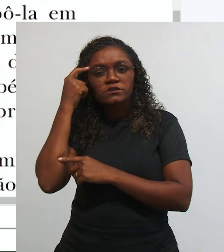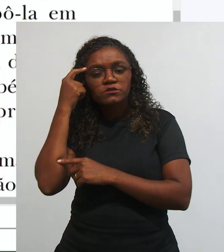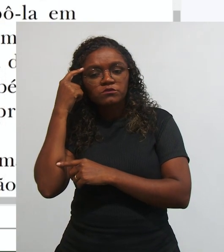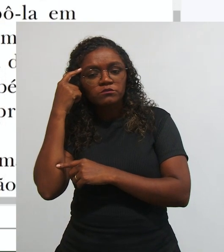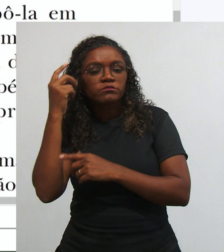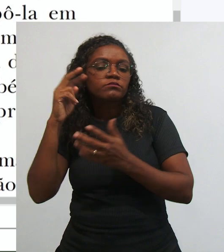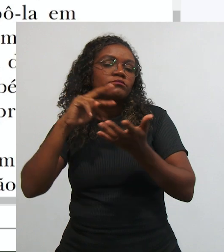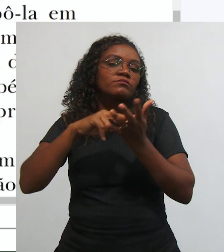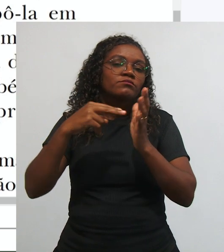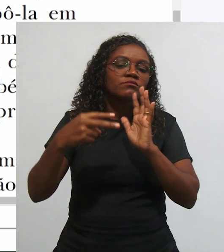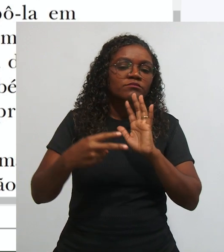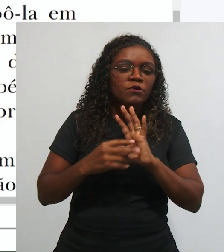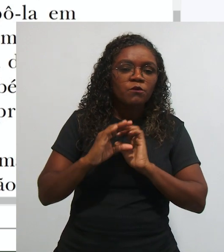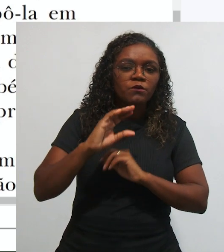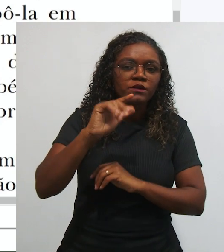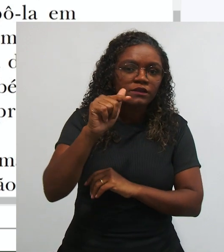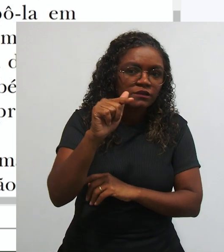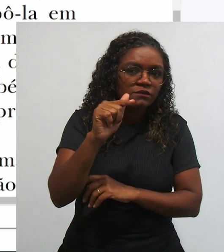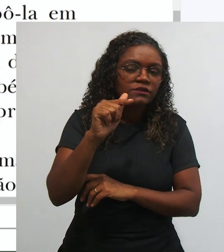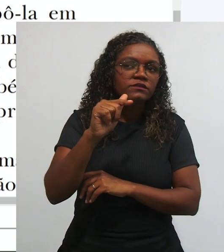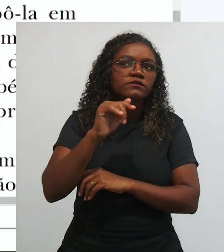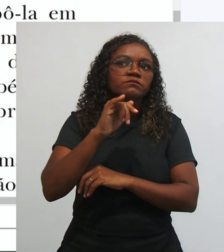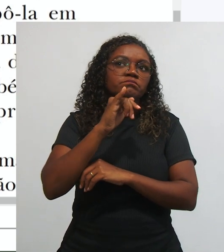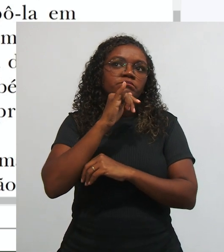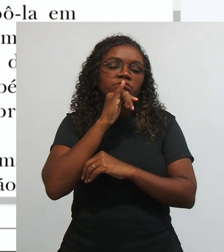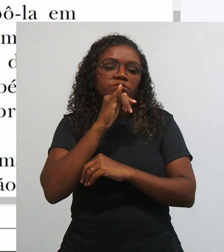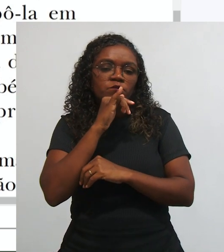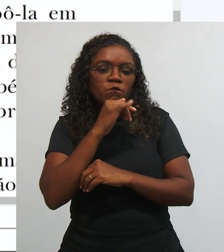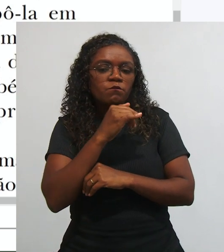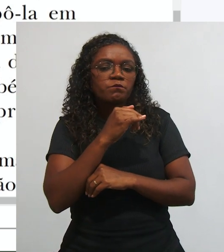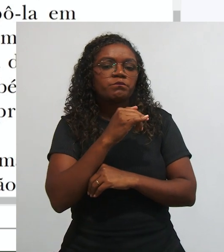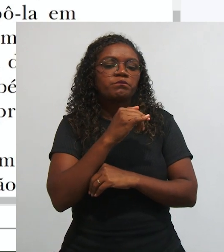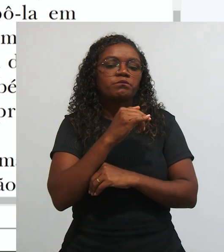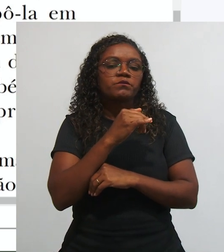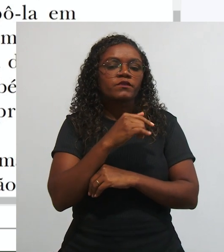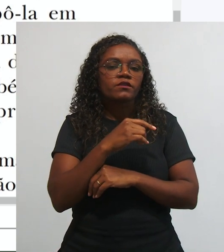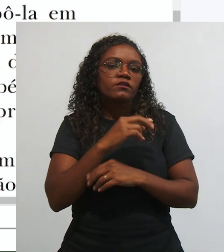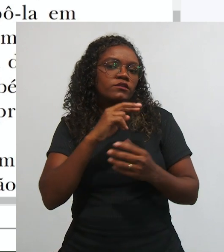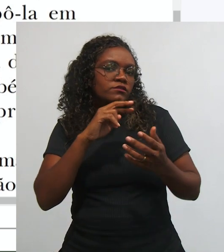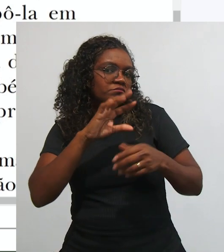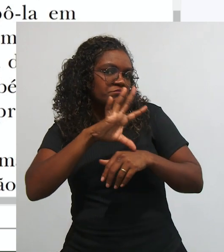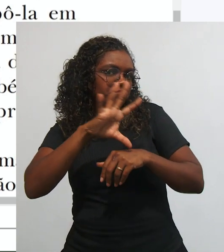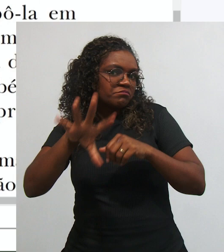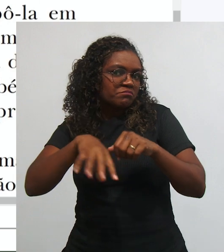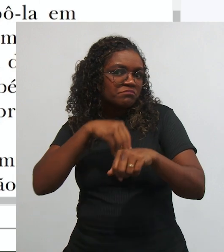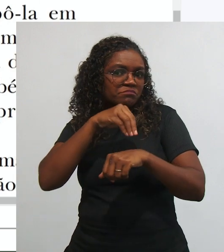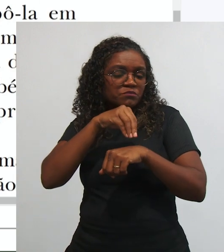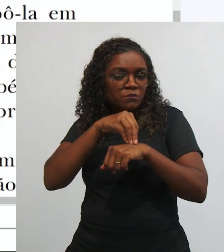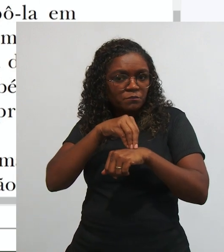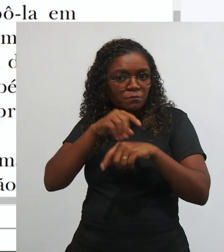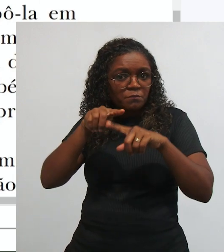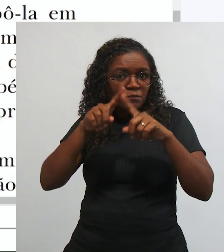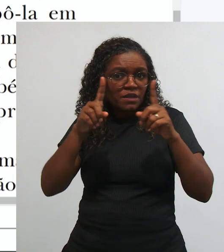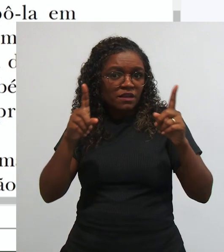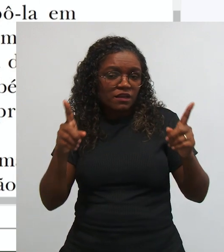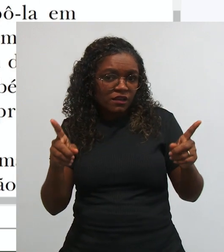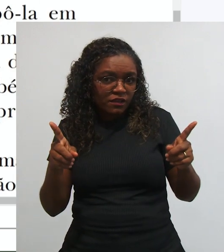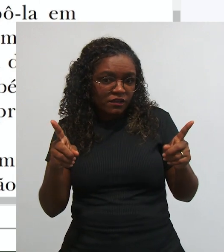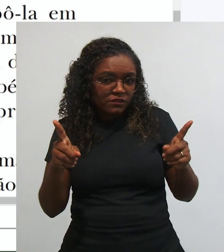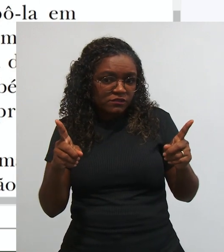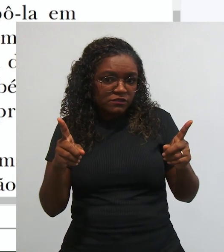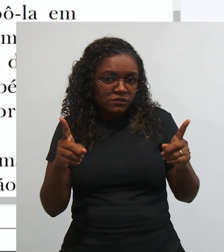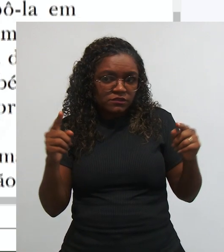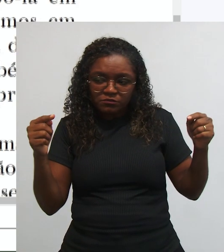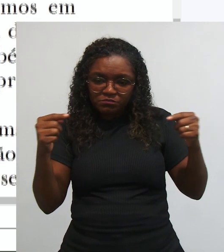e, por consequência, não importa qual das minhas outras afirmações pressupõe aquela. Mas é,